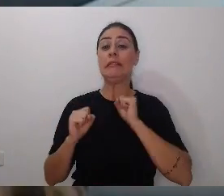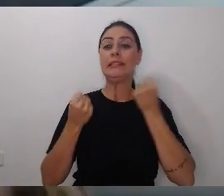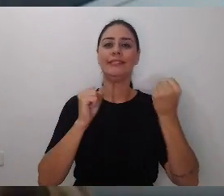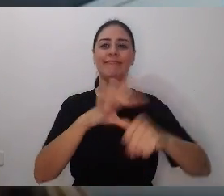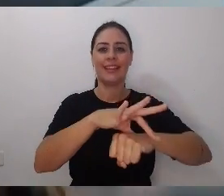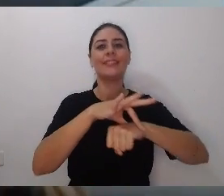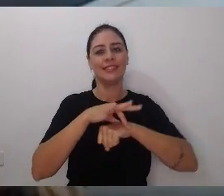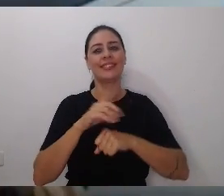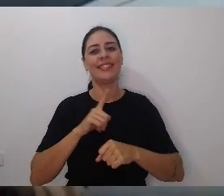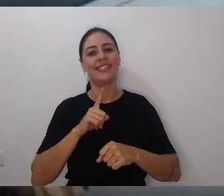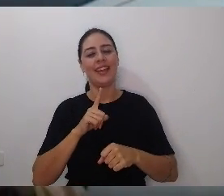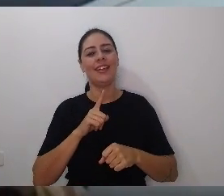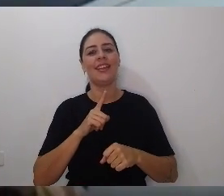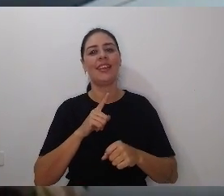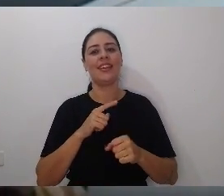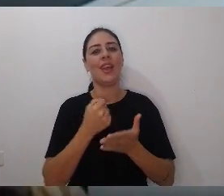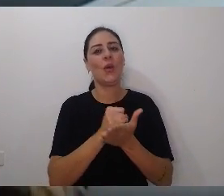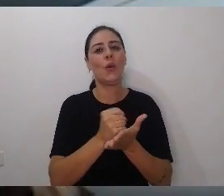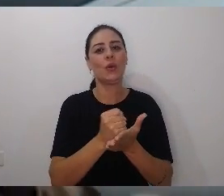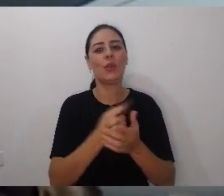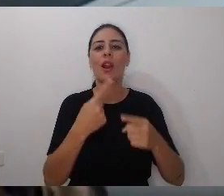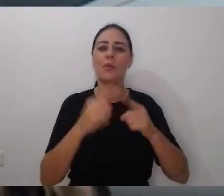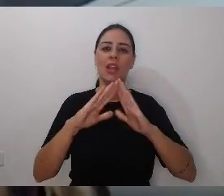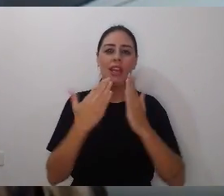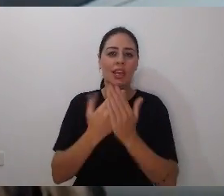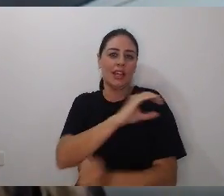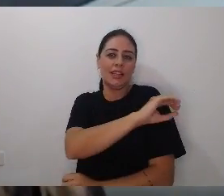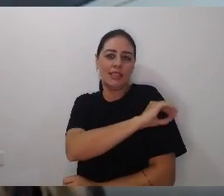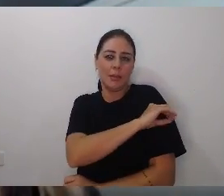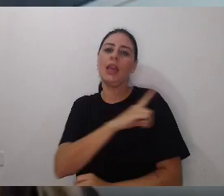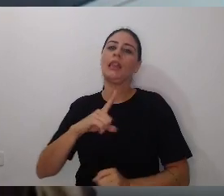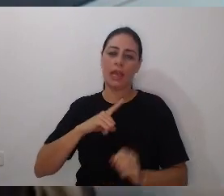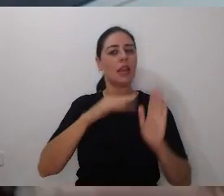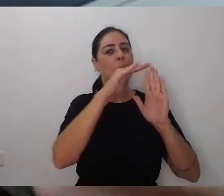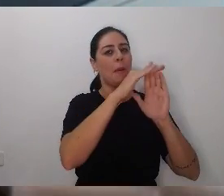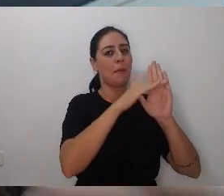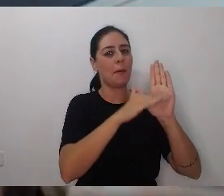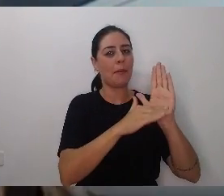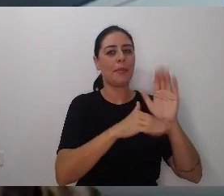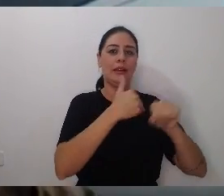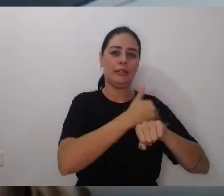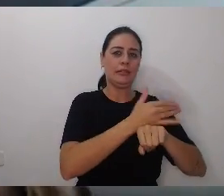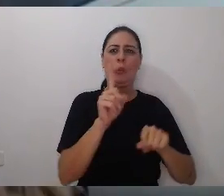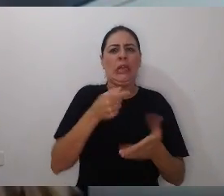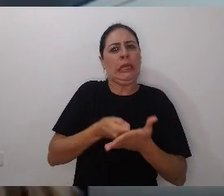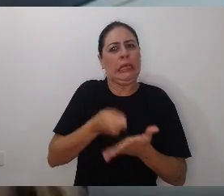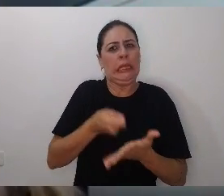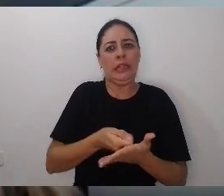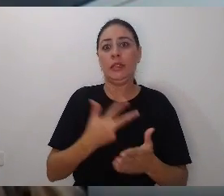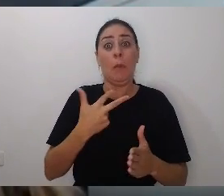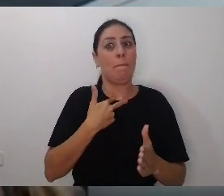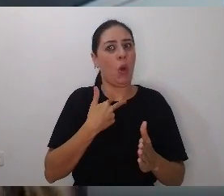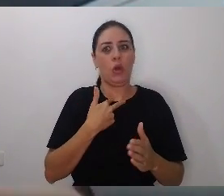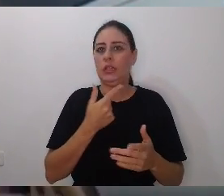instituições nós temos muito claro isso, é a importância da rotina, né? Porque a gente sabe que regula essa ansiedade